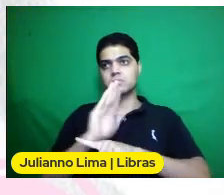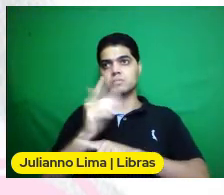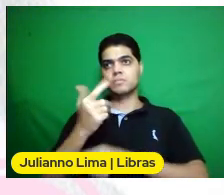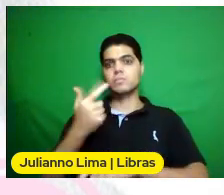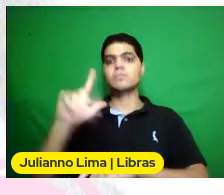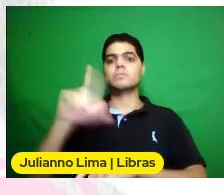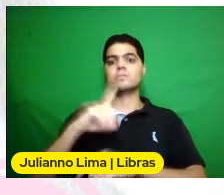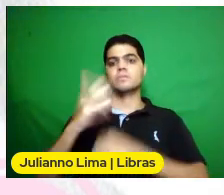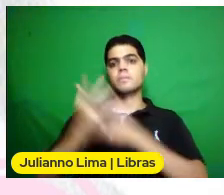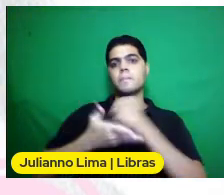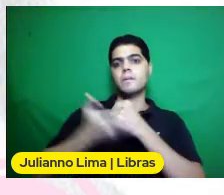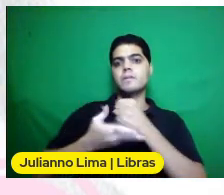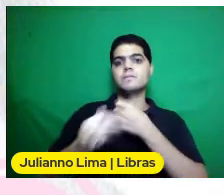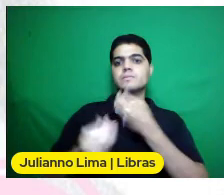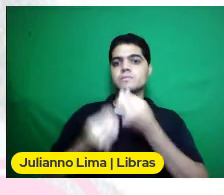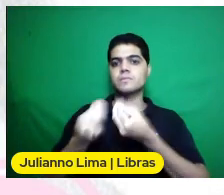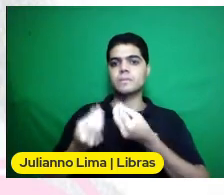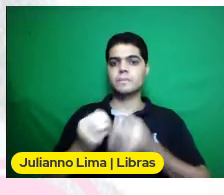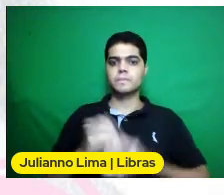assim?